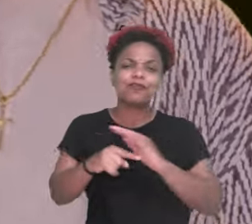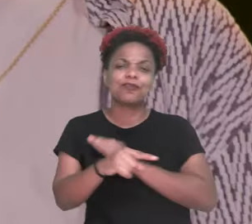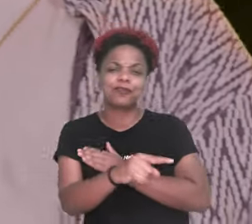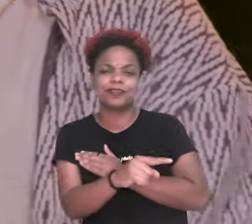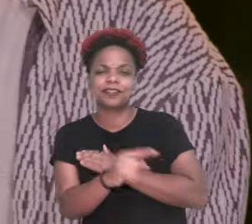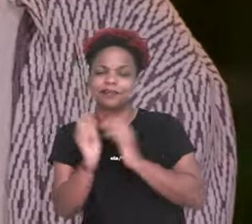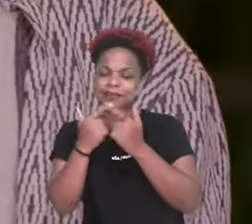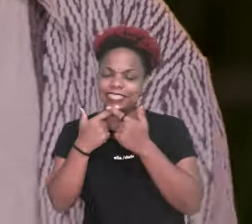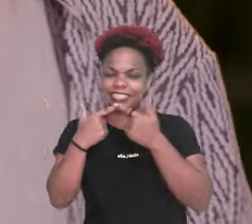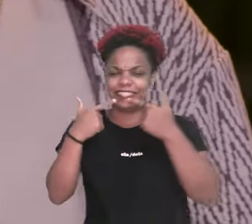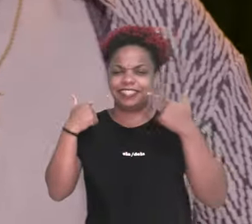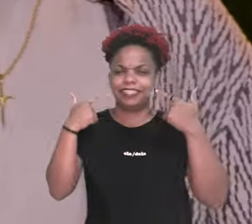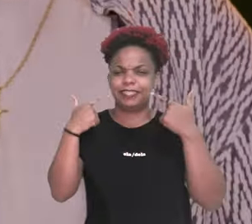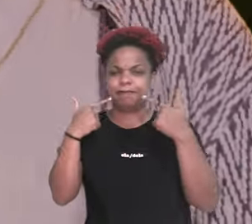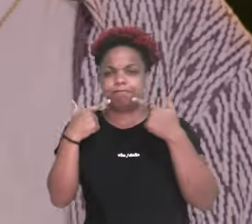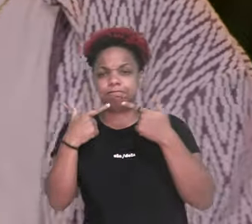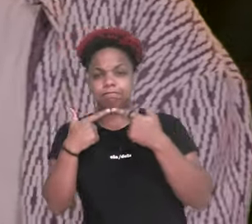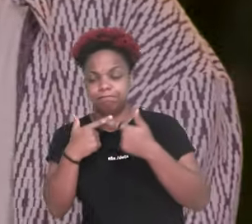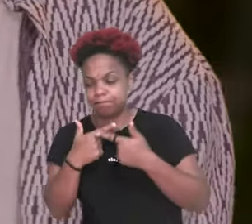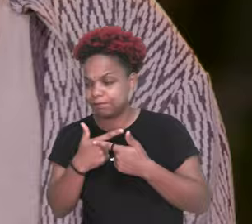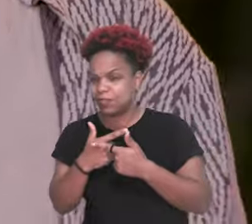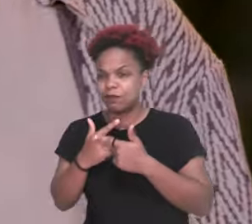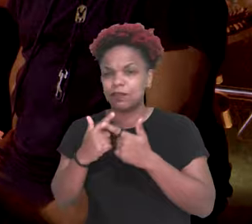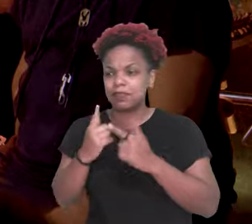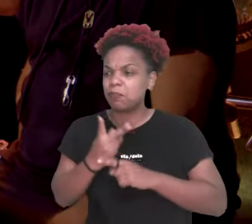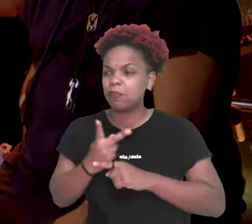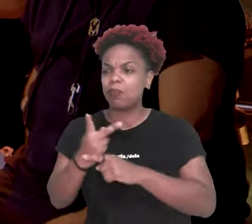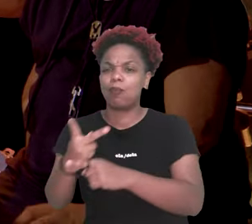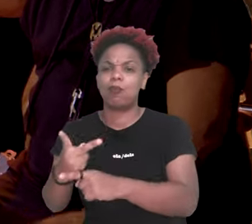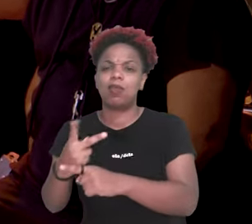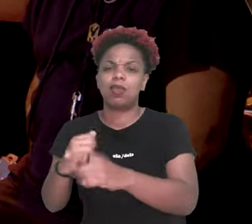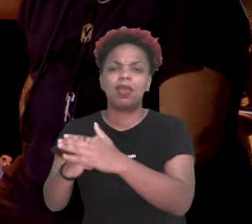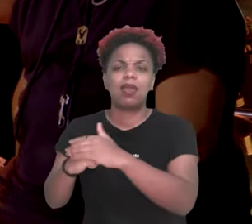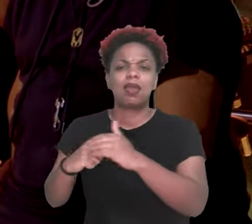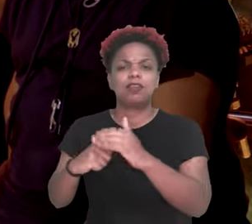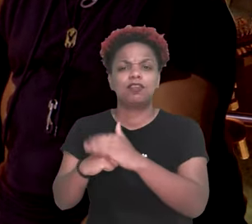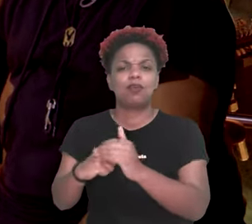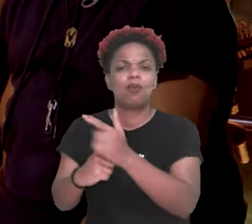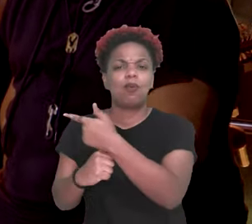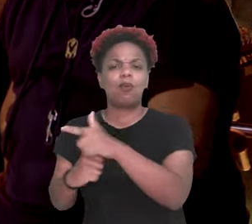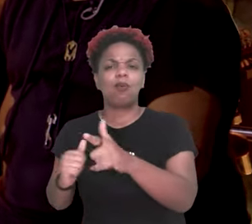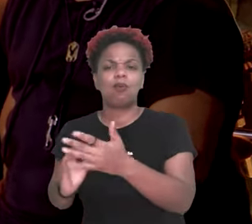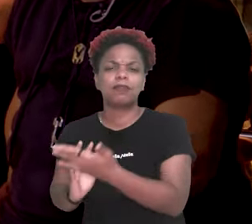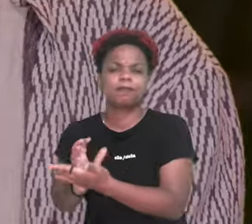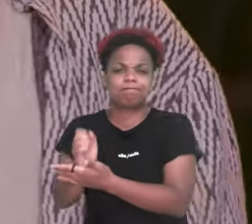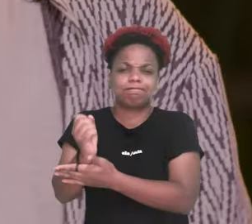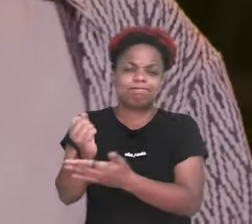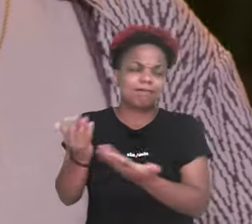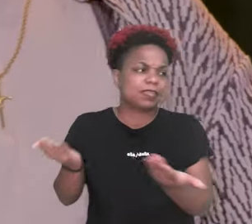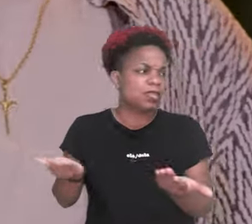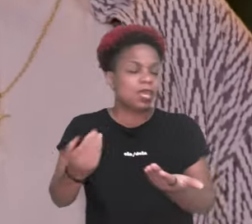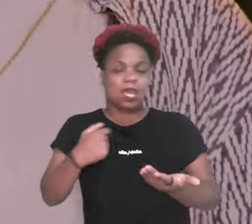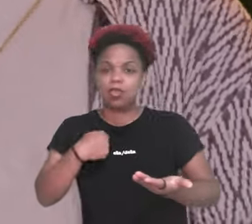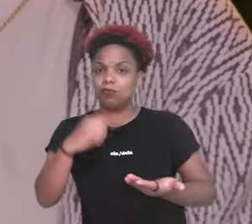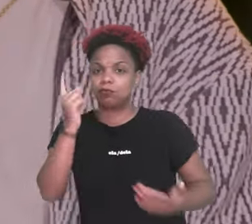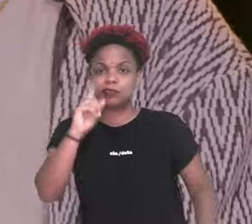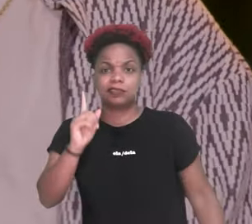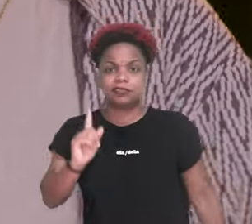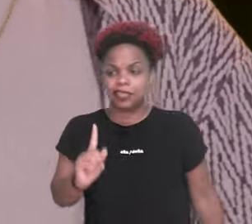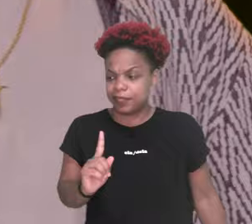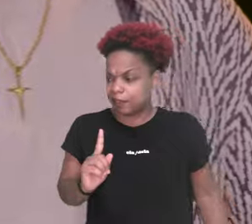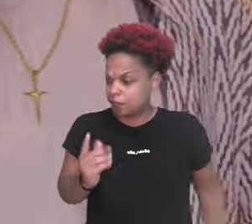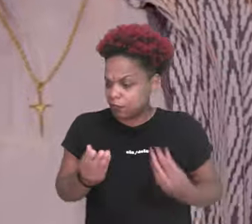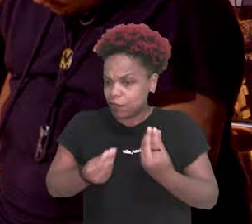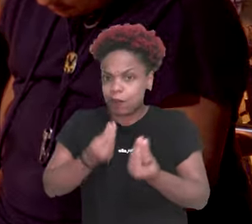meu sorriso foi buscar carinho nos braços de alguém. Eu sem saber o que faço,